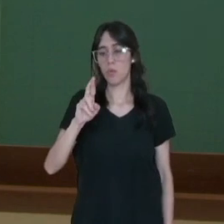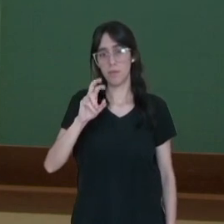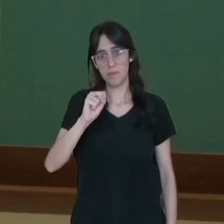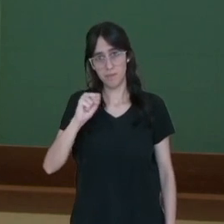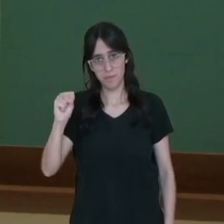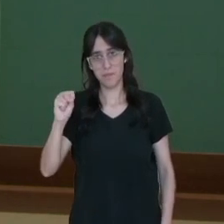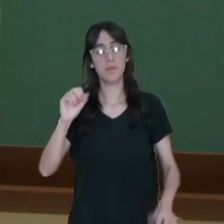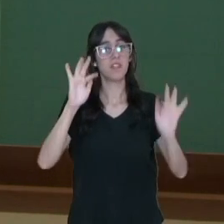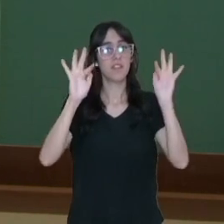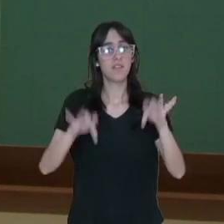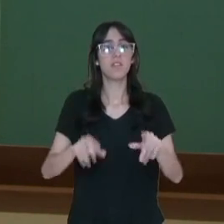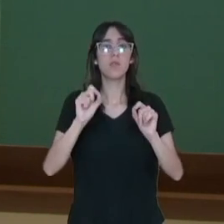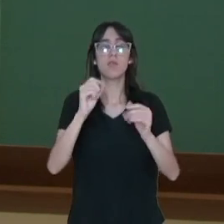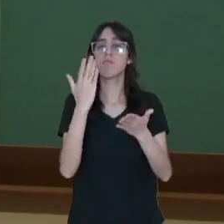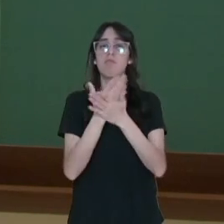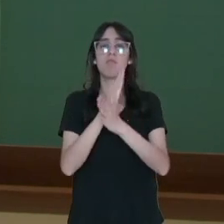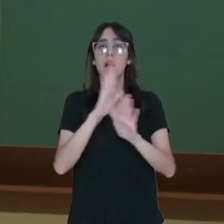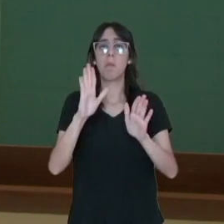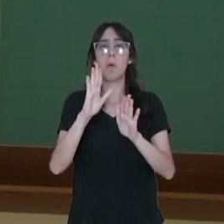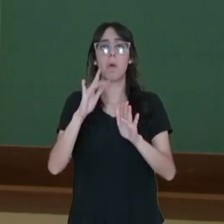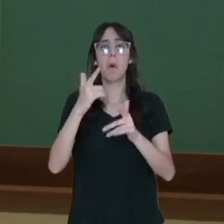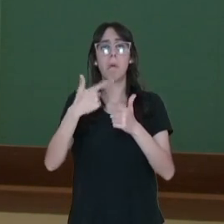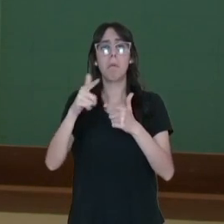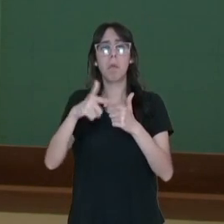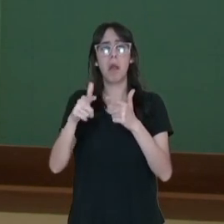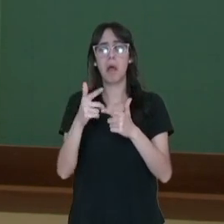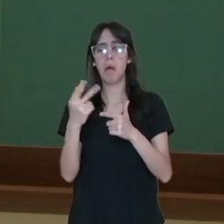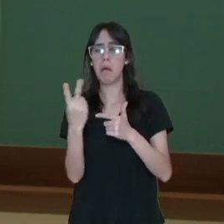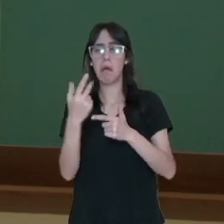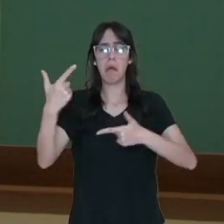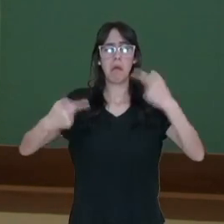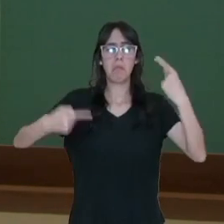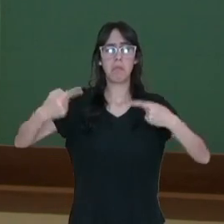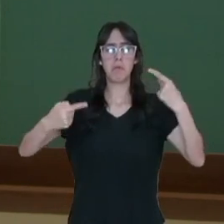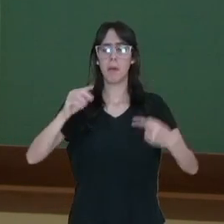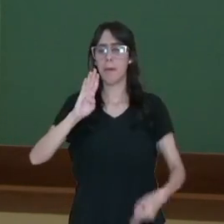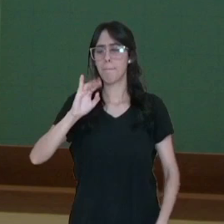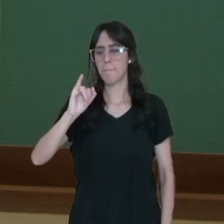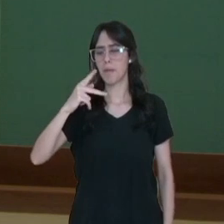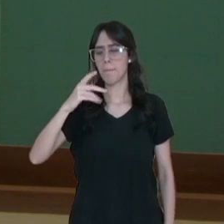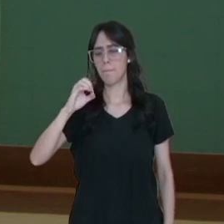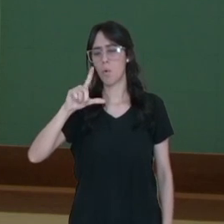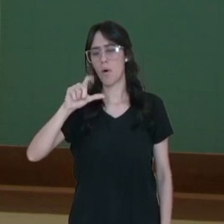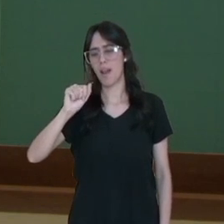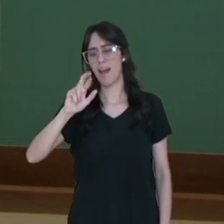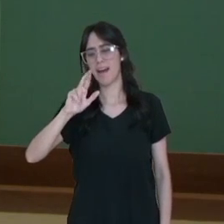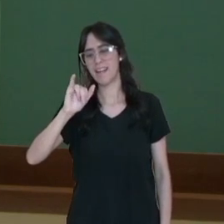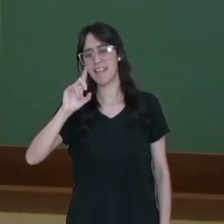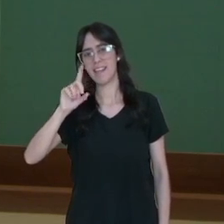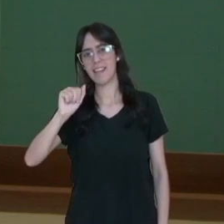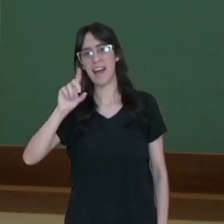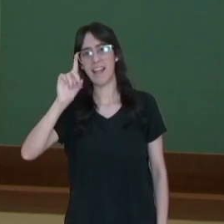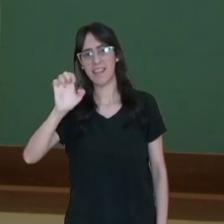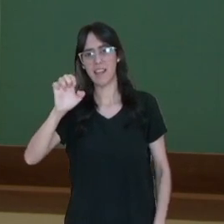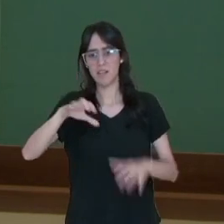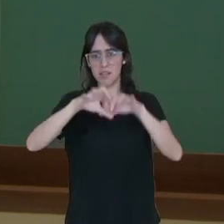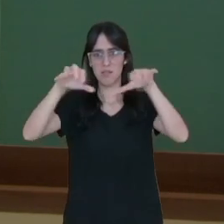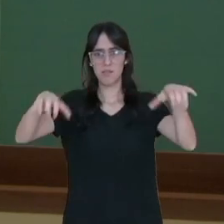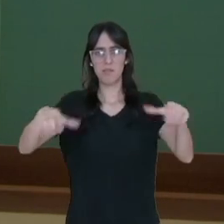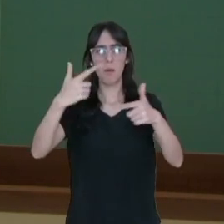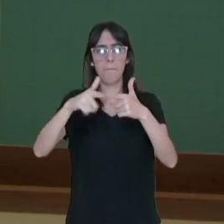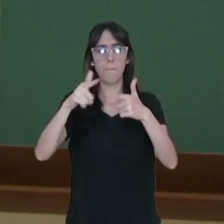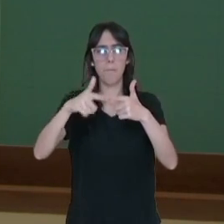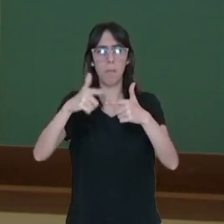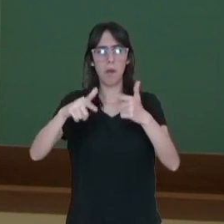fim da bipolaridade no mundo. Como isso? Bipolaridade, dois polos, dois